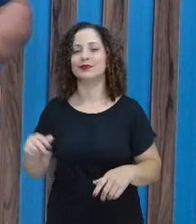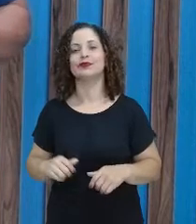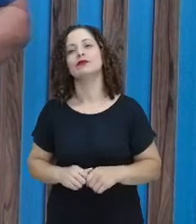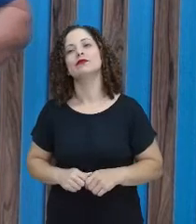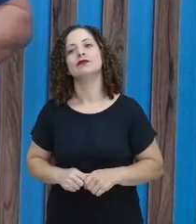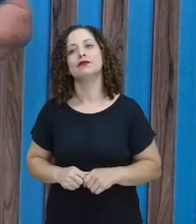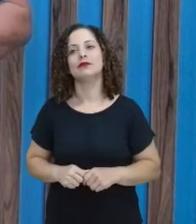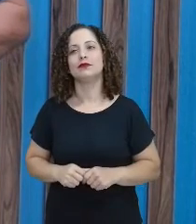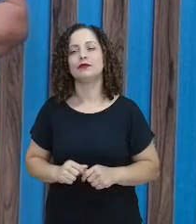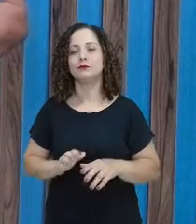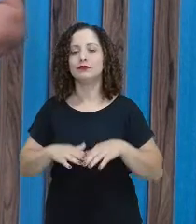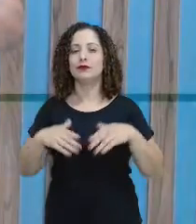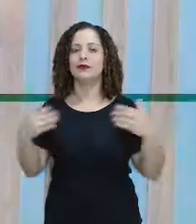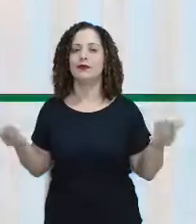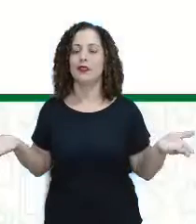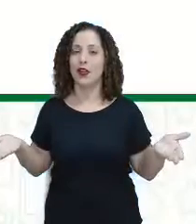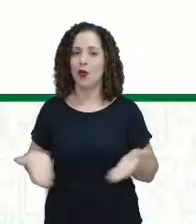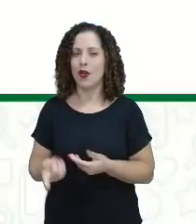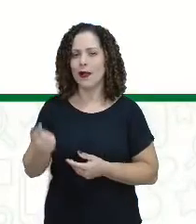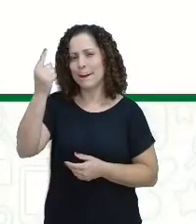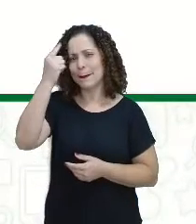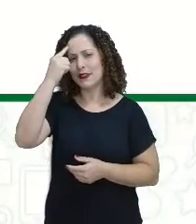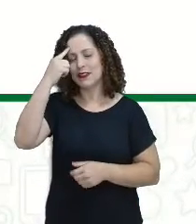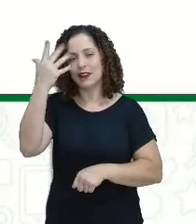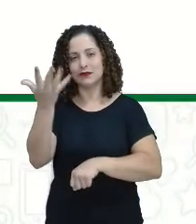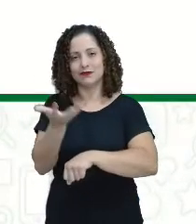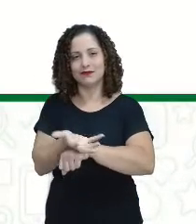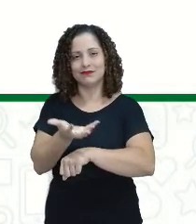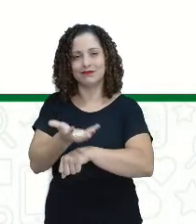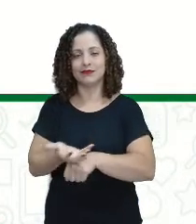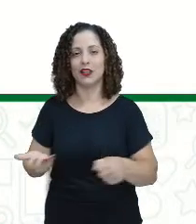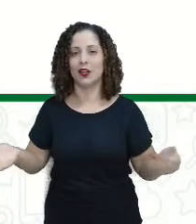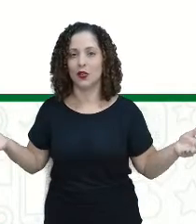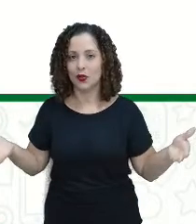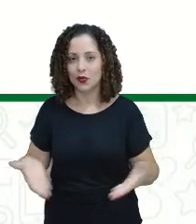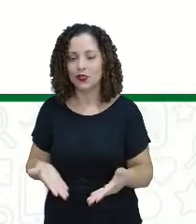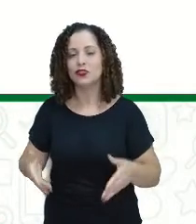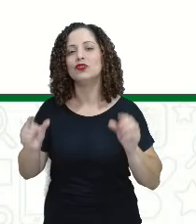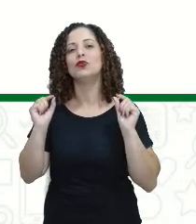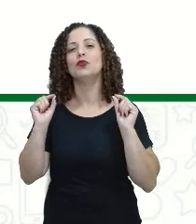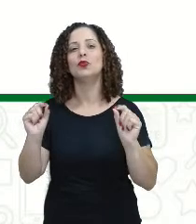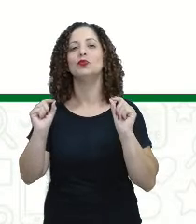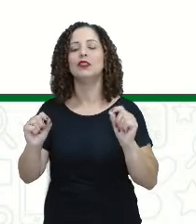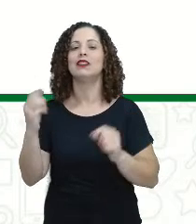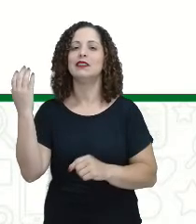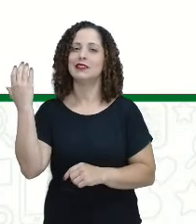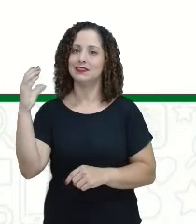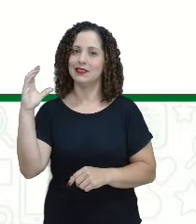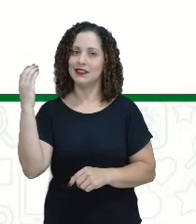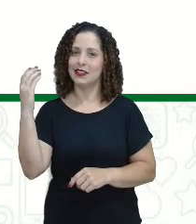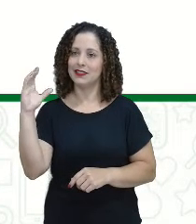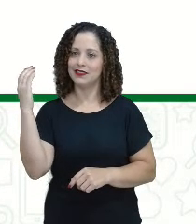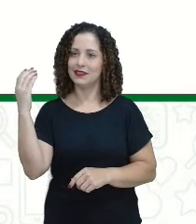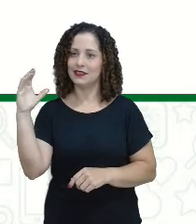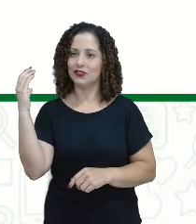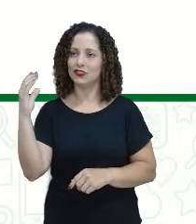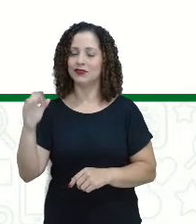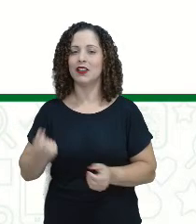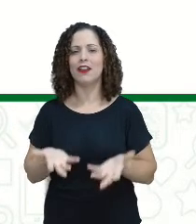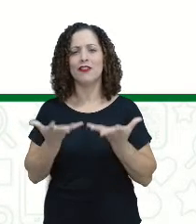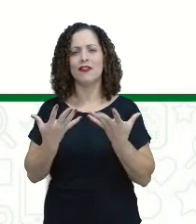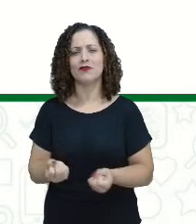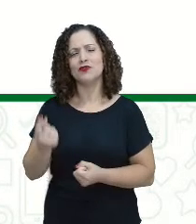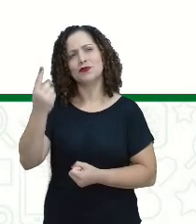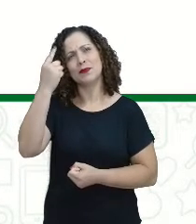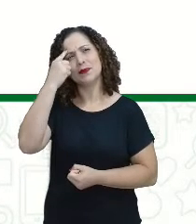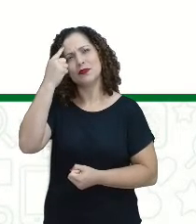Muito bem. Vamos agora pensar na nossa matéria de hoje, nosso componente curricular, que é ciências. E vamos pensar